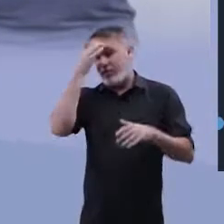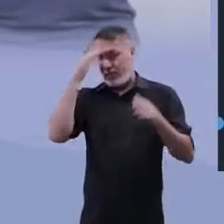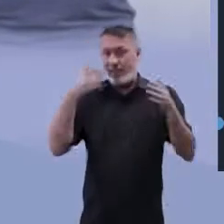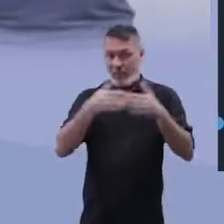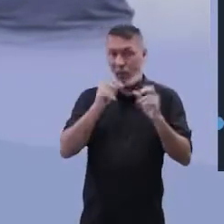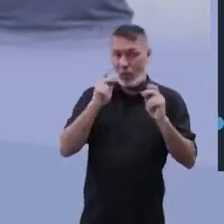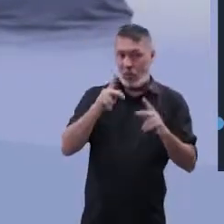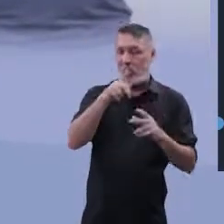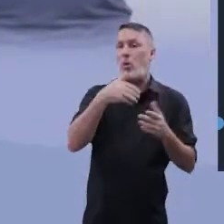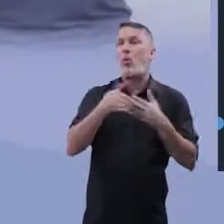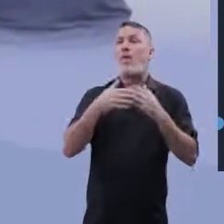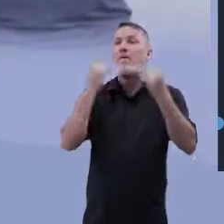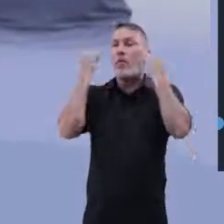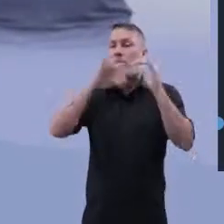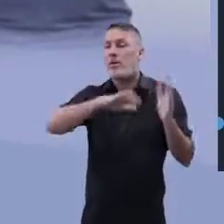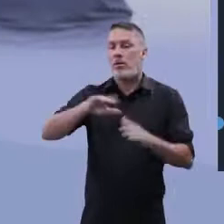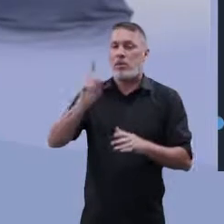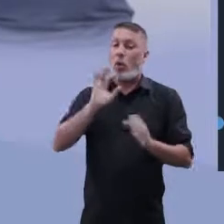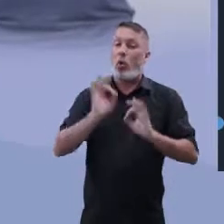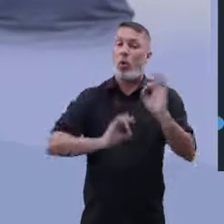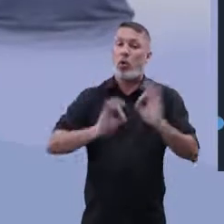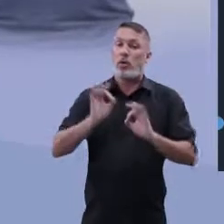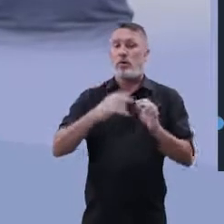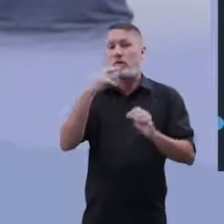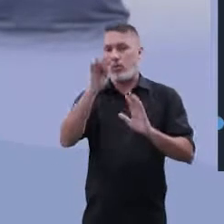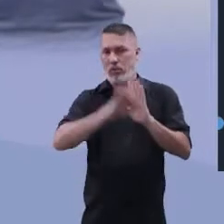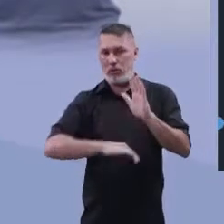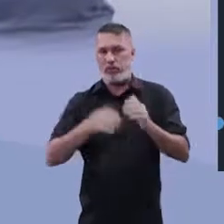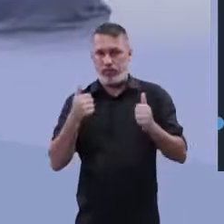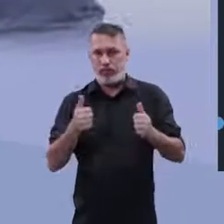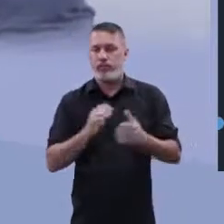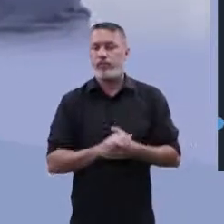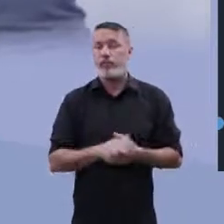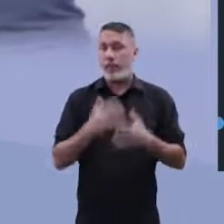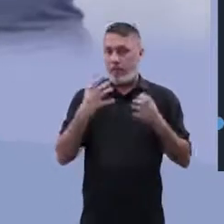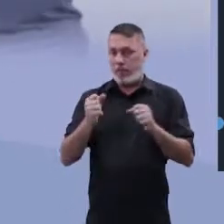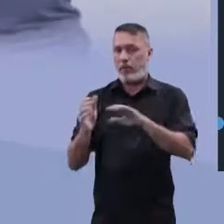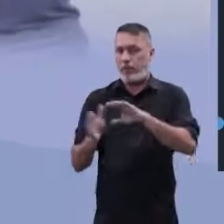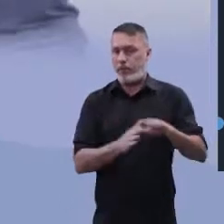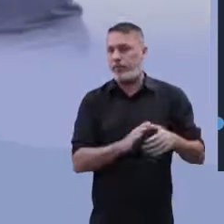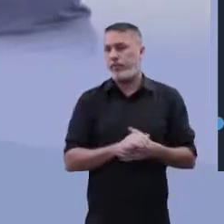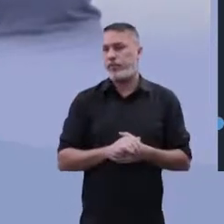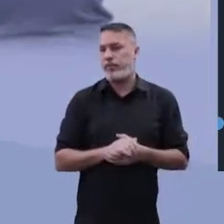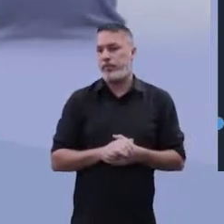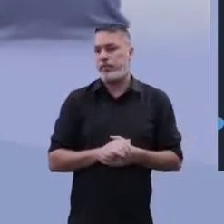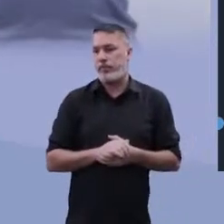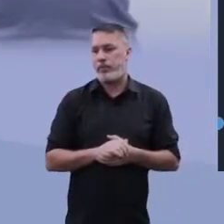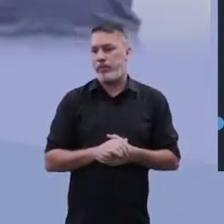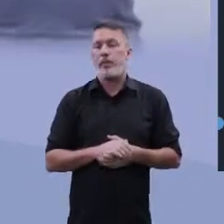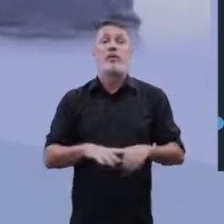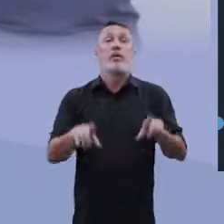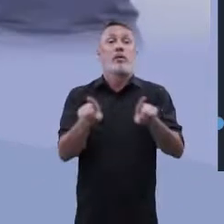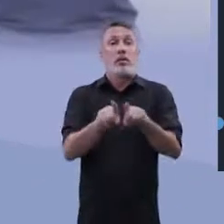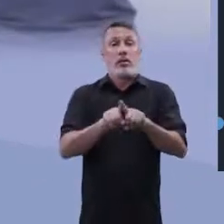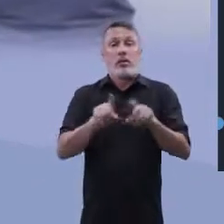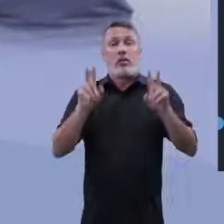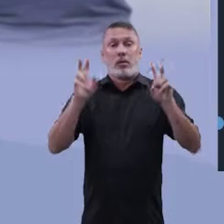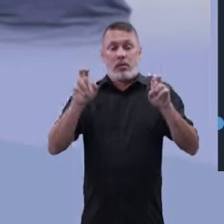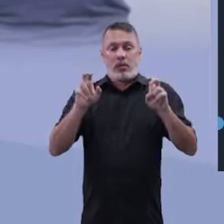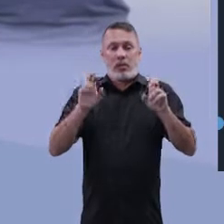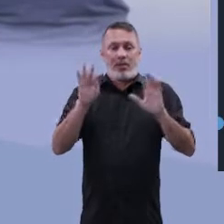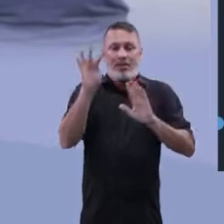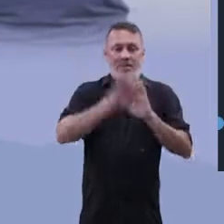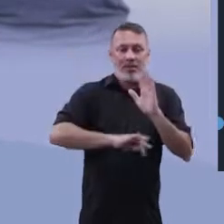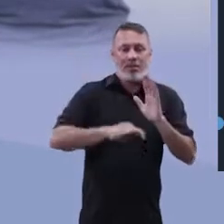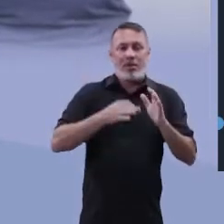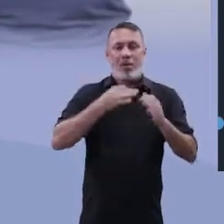pensar nisso aí. Não é jogar muita informação, mas saber organizar a sua informação. Então vamos lá. A finalidade comunicativa do texto